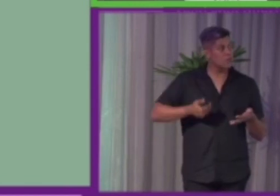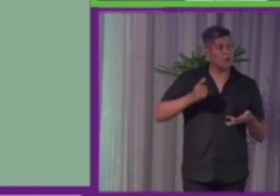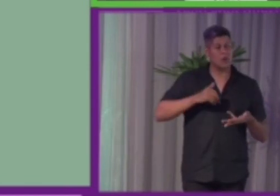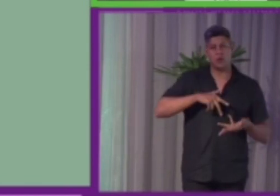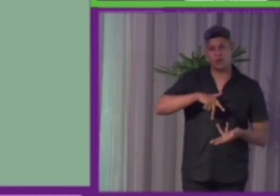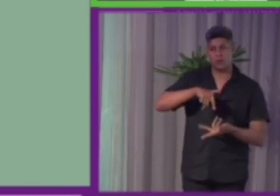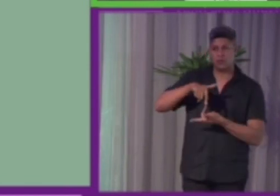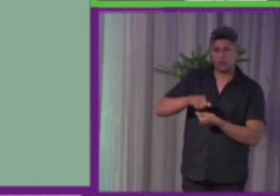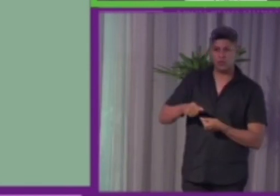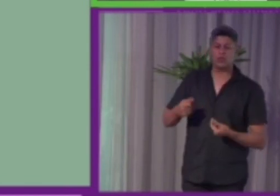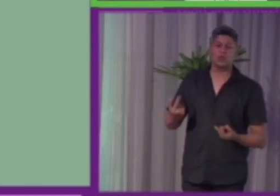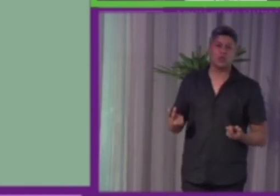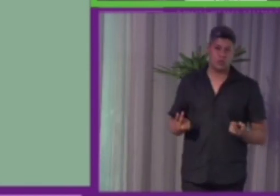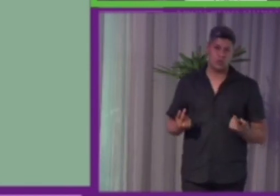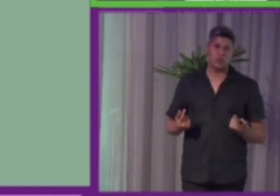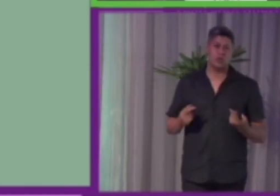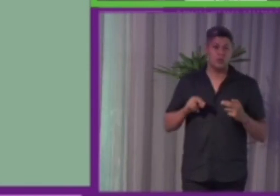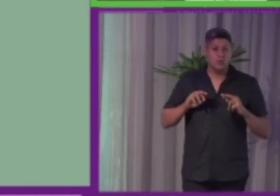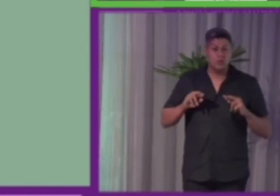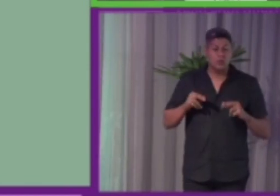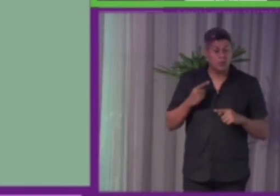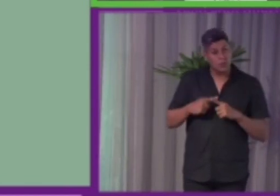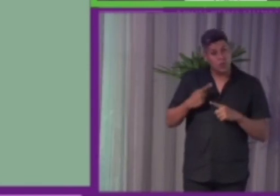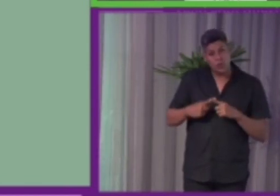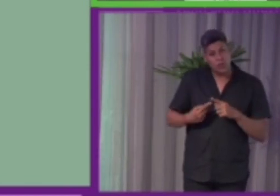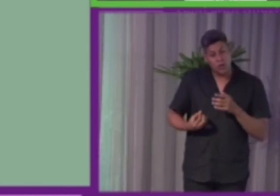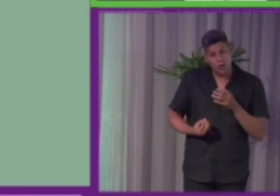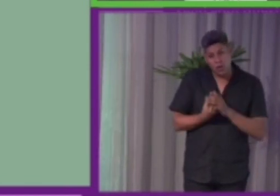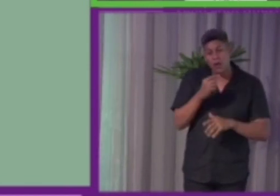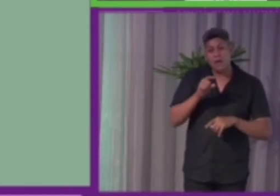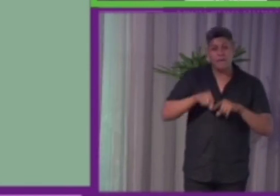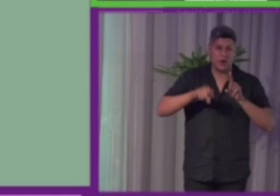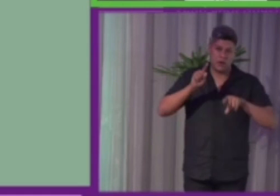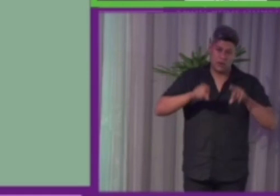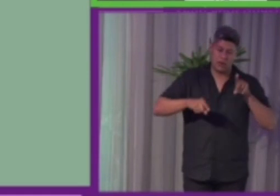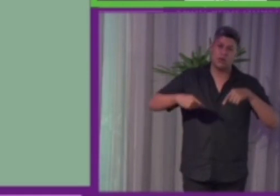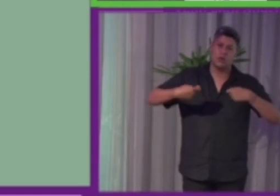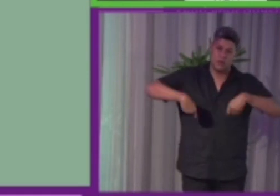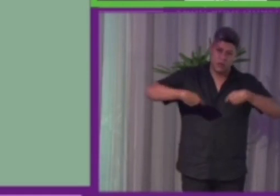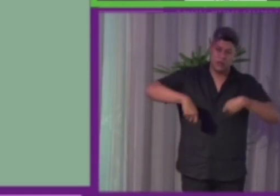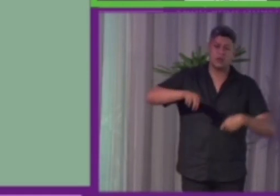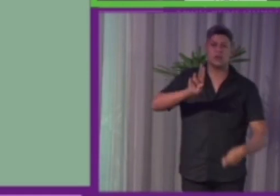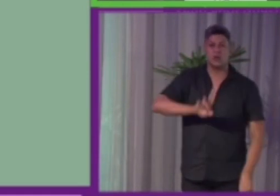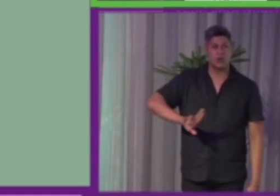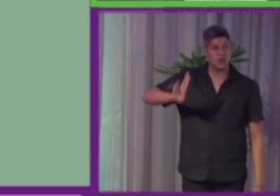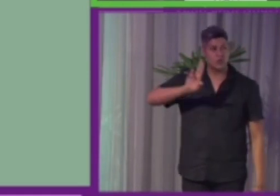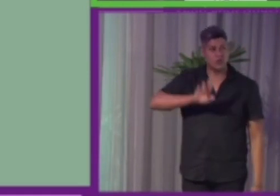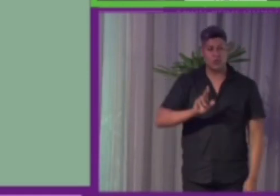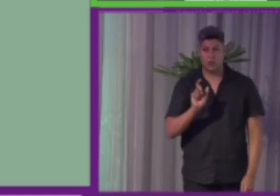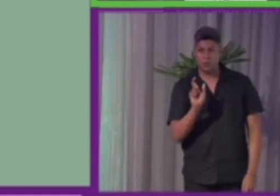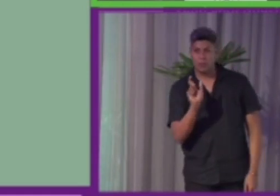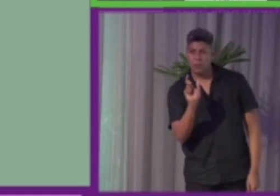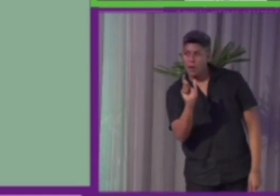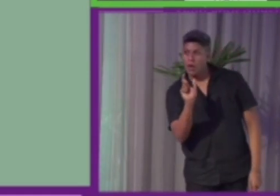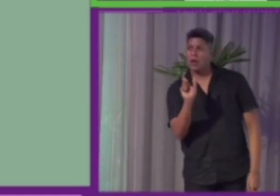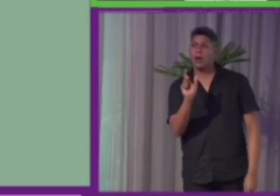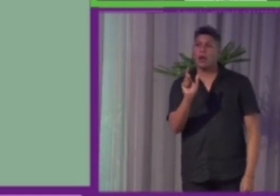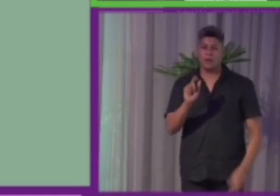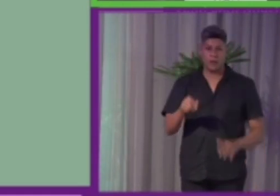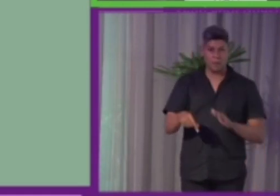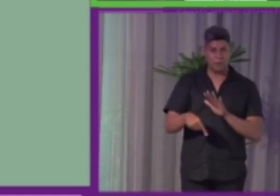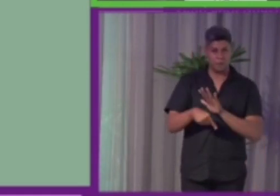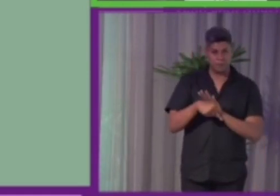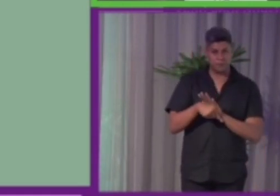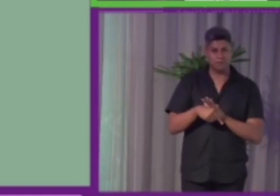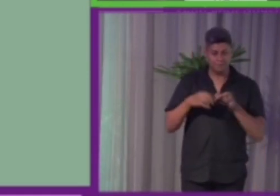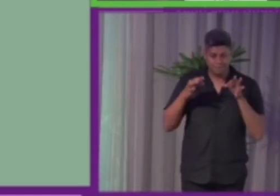mundo, porque o médico não consegue criar uma variante, ele precisa usar terminologias que são absolutamente